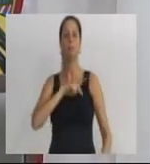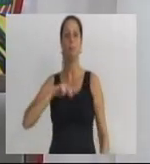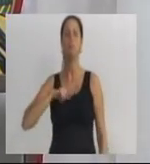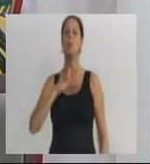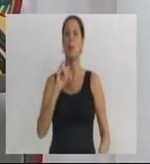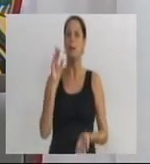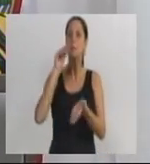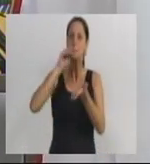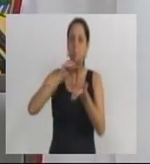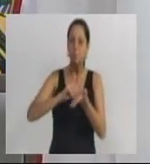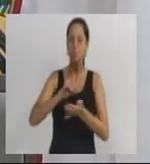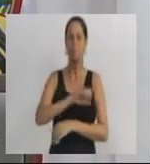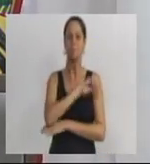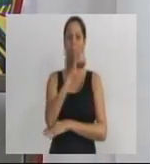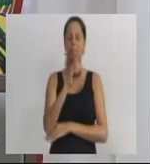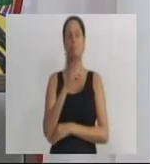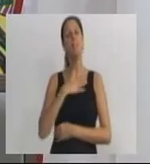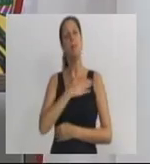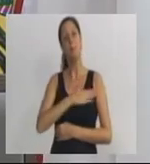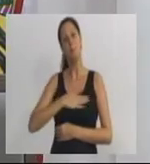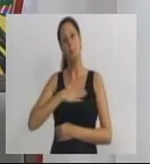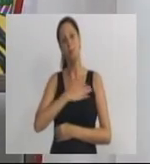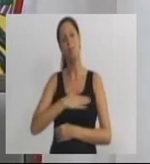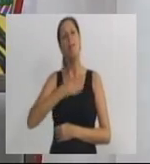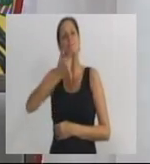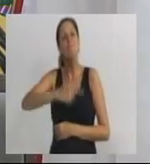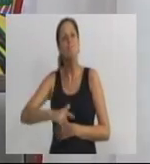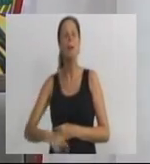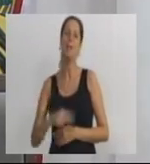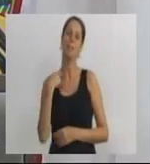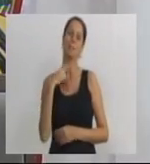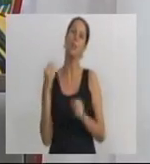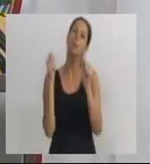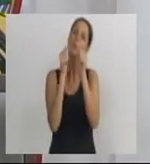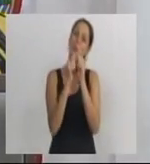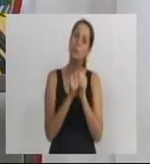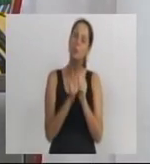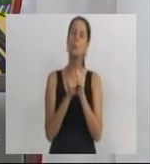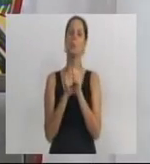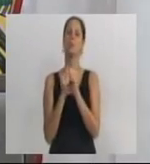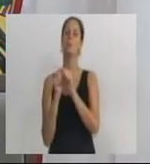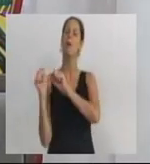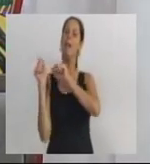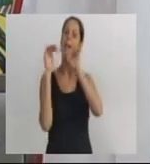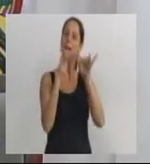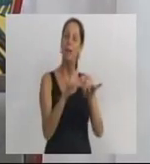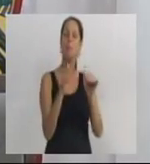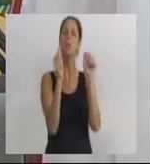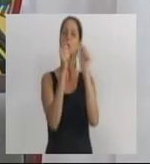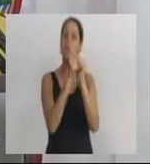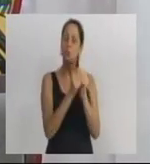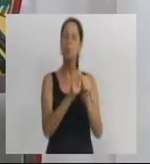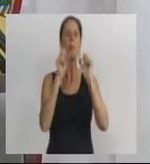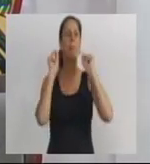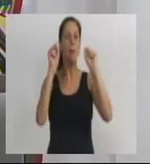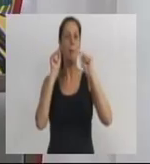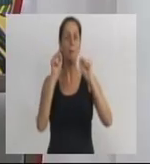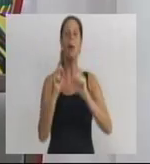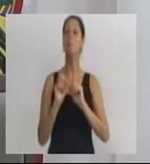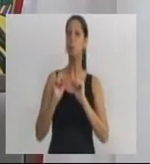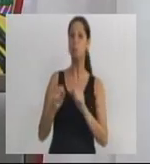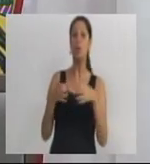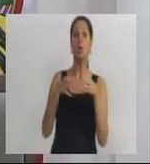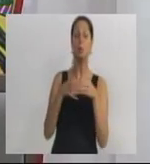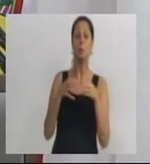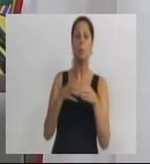mais vereadores, Adriano, dessa casa, comparecessem lá, inclusive o pessoal do meu time ali, que faz parte do PSD, do Raimundo